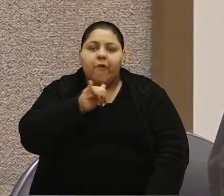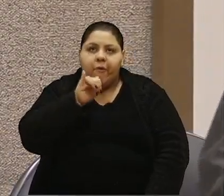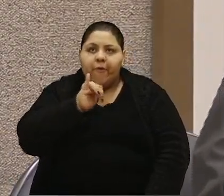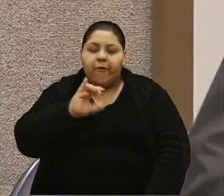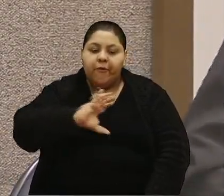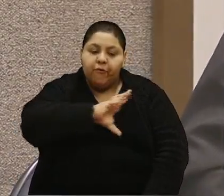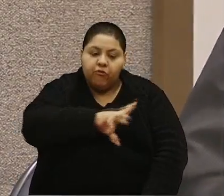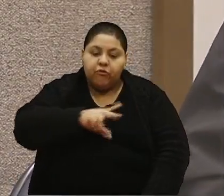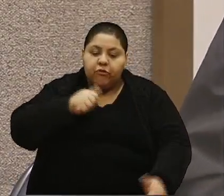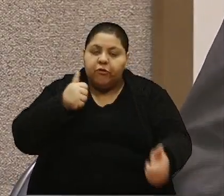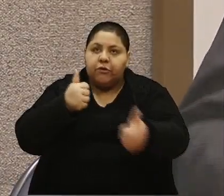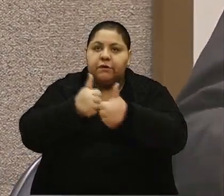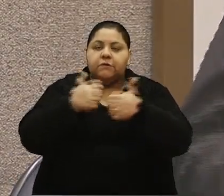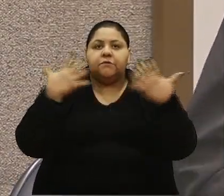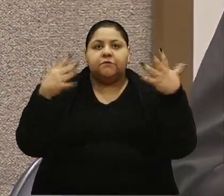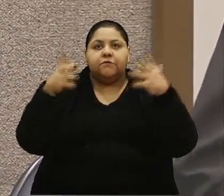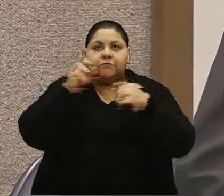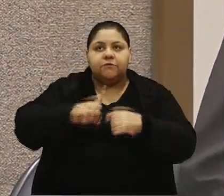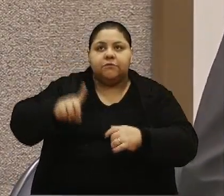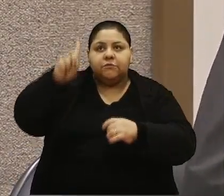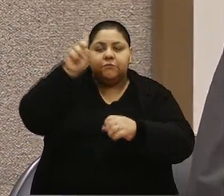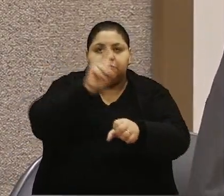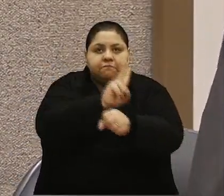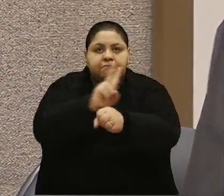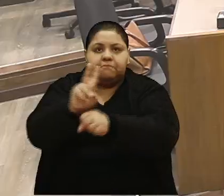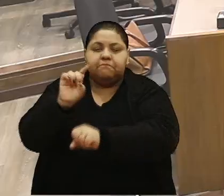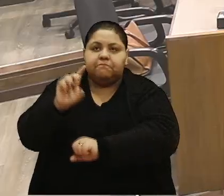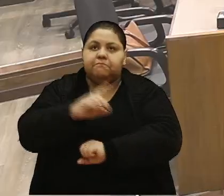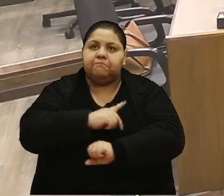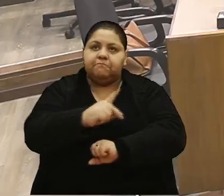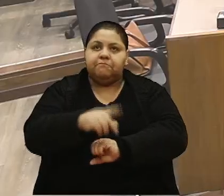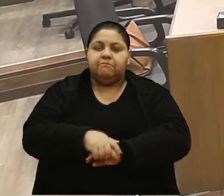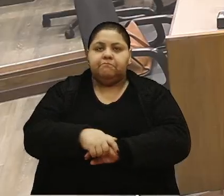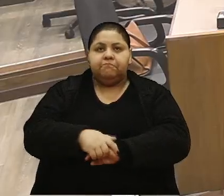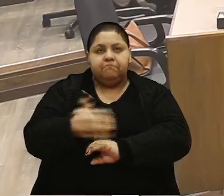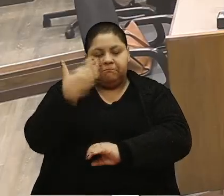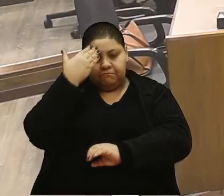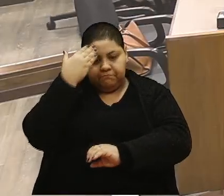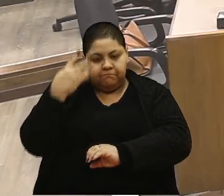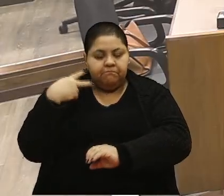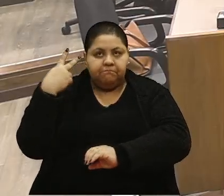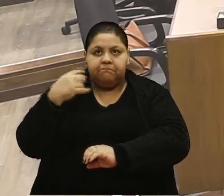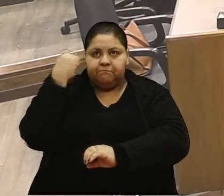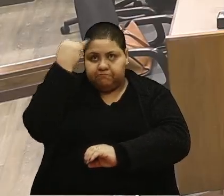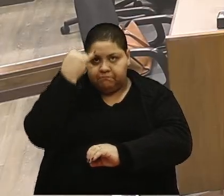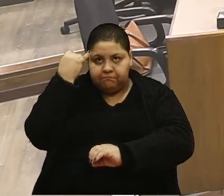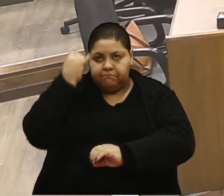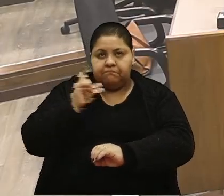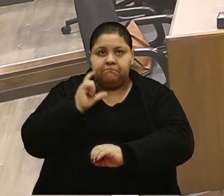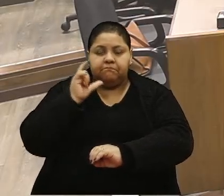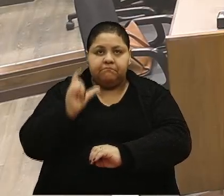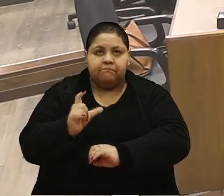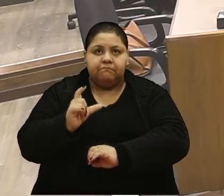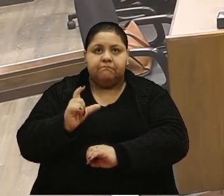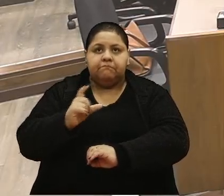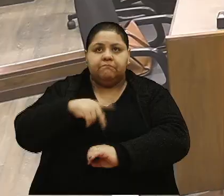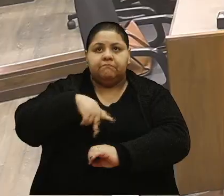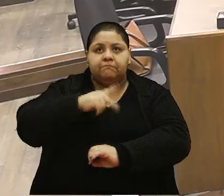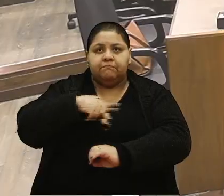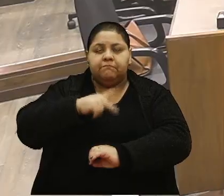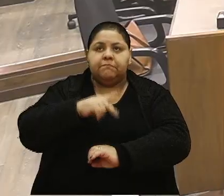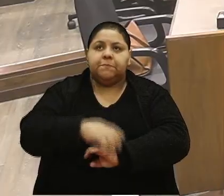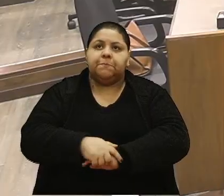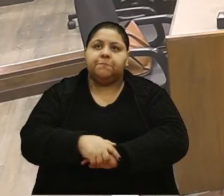amor ao próximo. Parabéns, que Deus sempre te proteja. Era isso, senhor presidente. Obrigado, vereador D'Ambrós. Com a palavra, vereador Pedro Rodrigues.